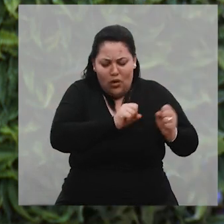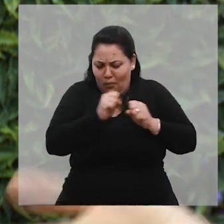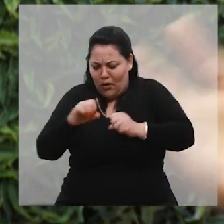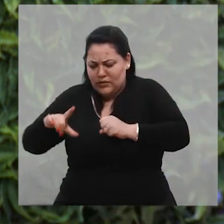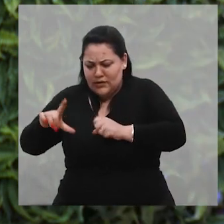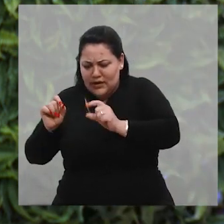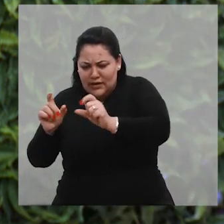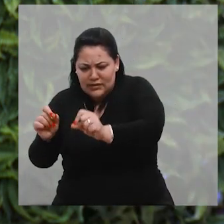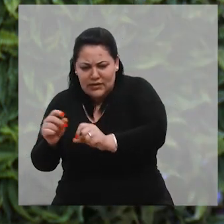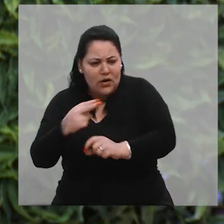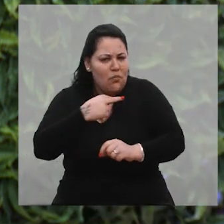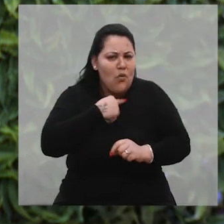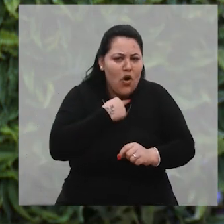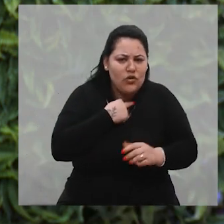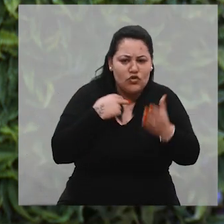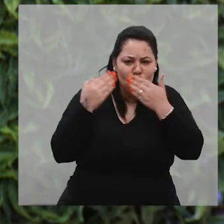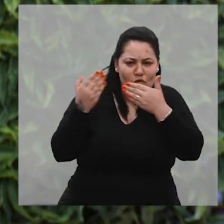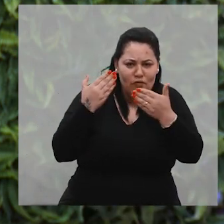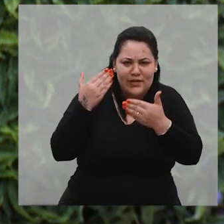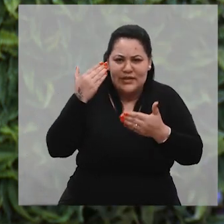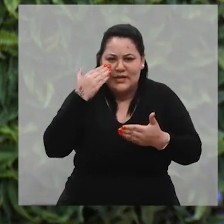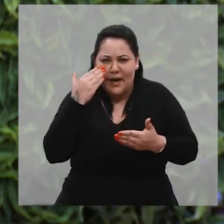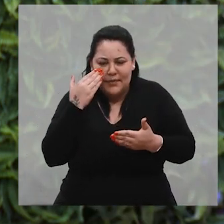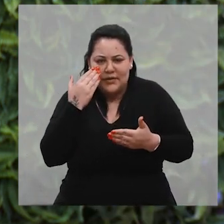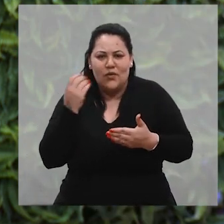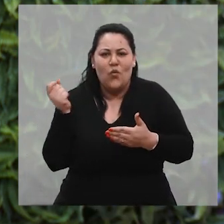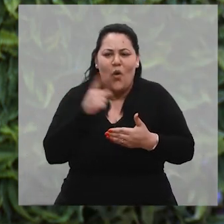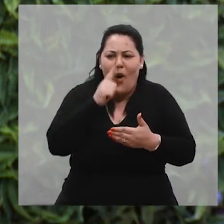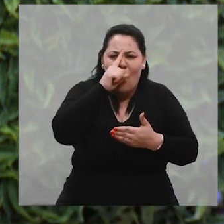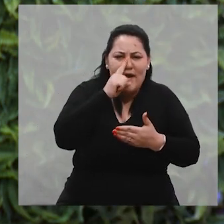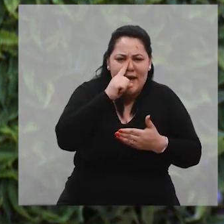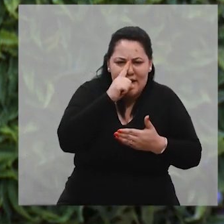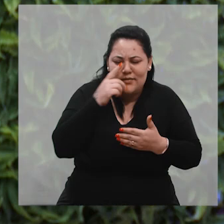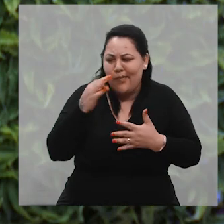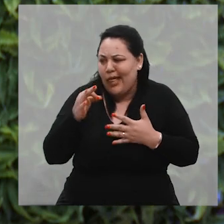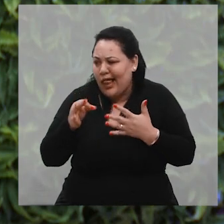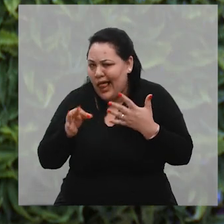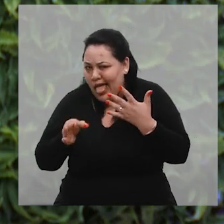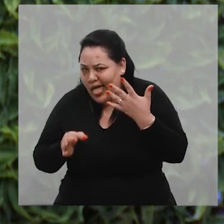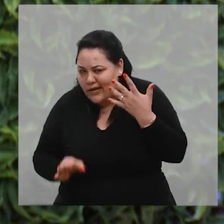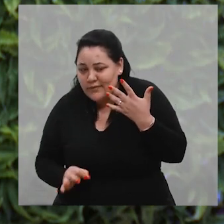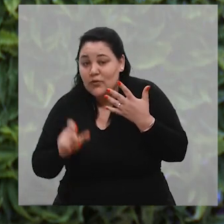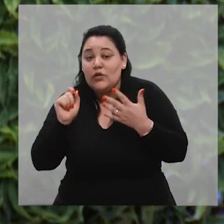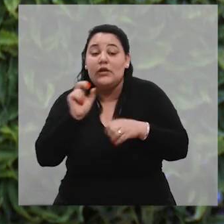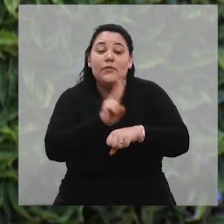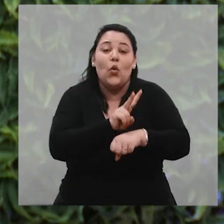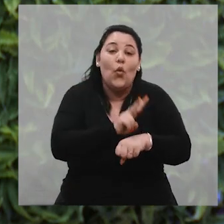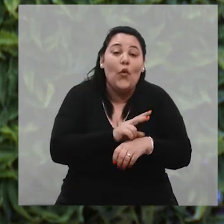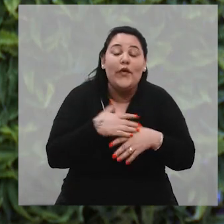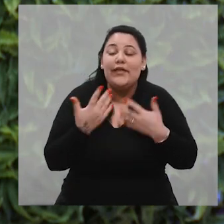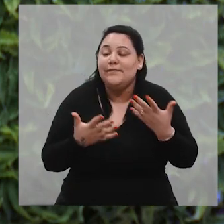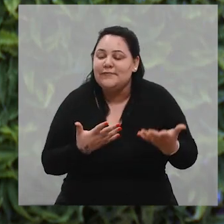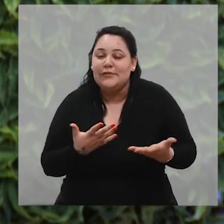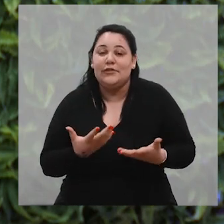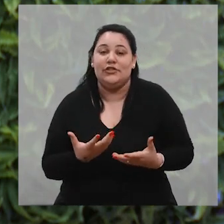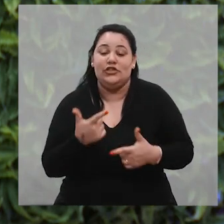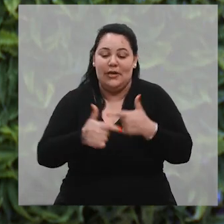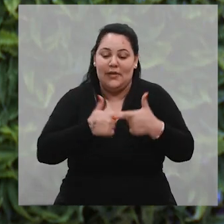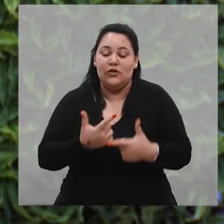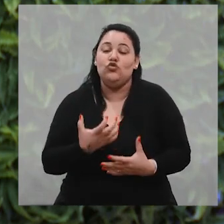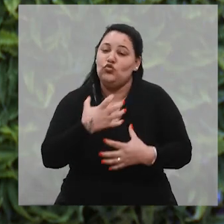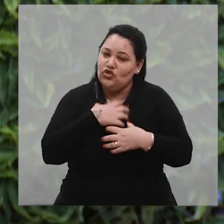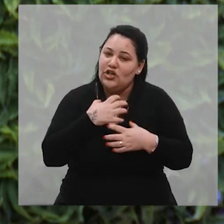posso ter câncer? Não posso, né, então quais são os fatores, o que a gente precisa cuidar, né? Então a gente trabalha bem de uma